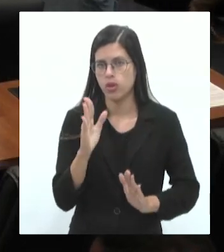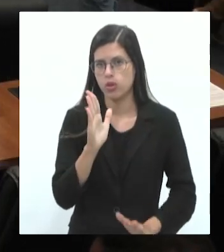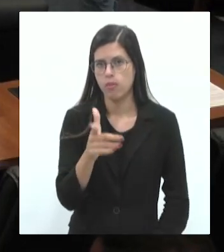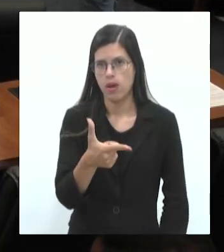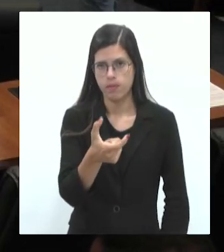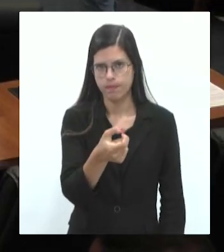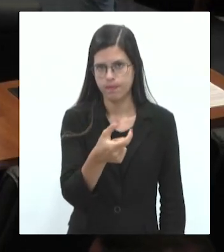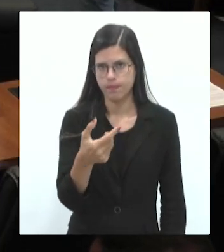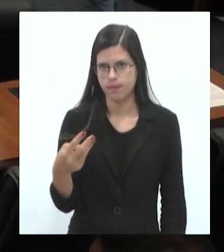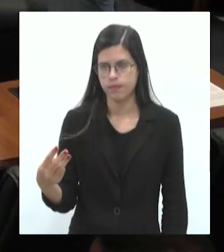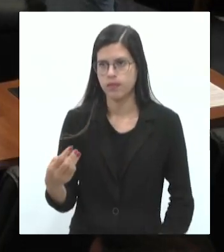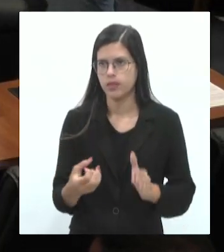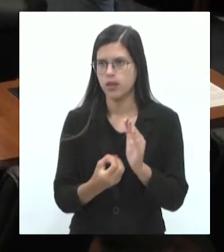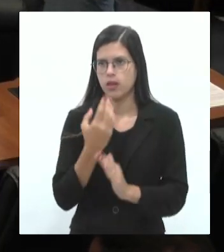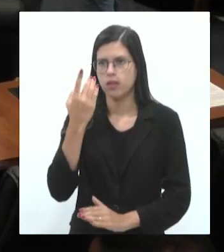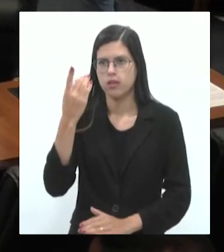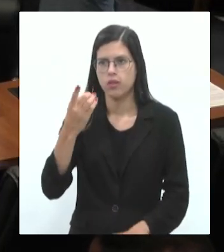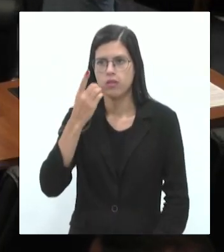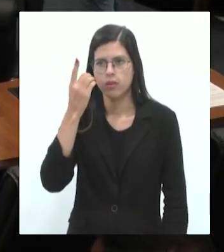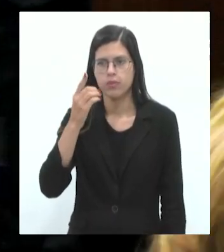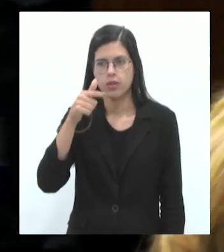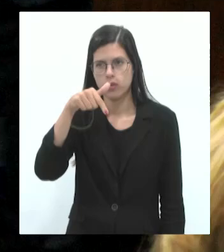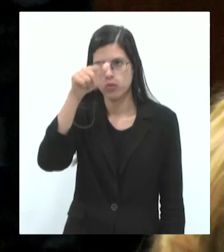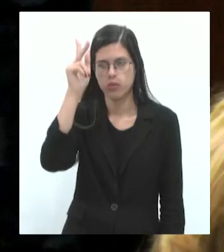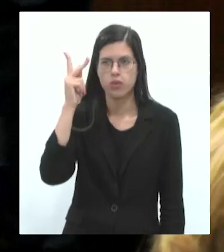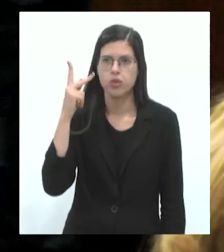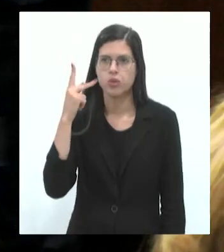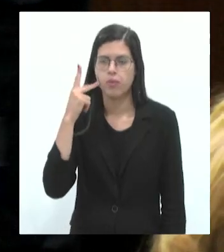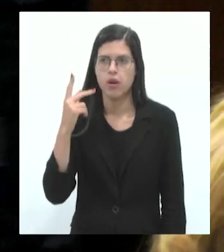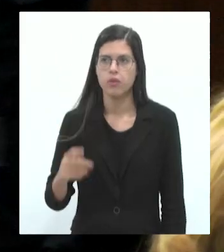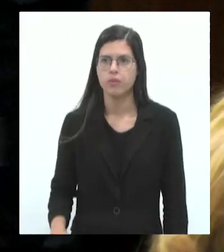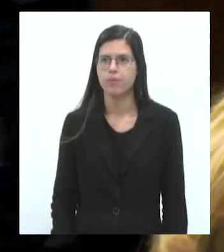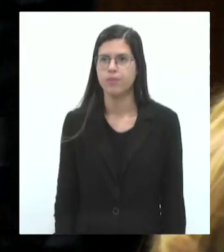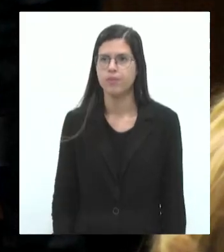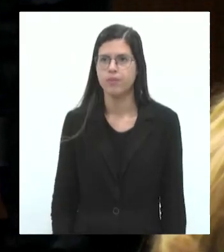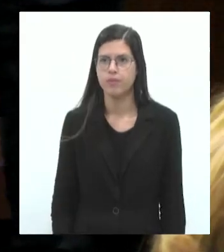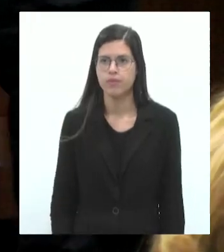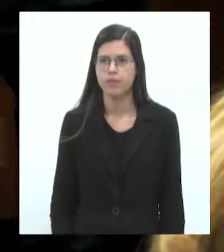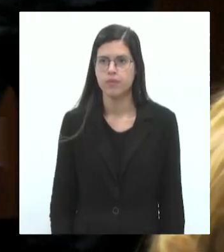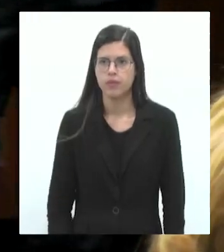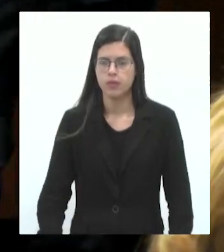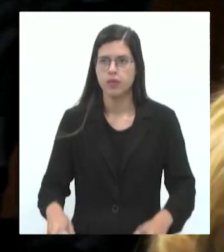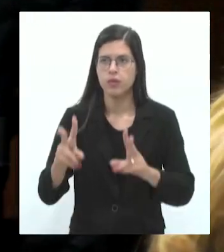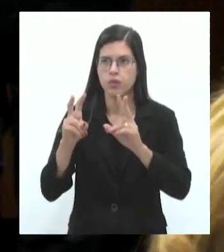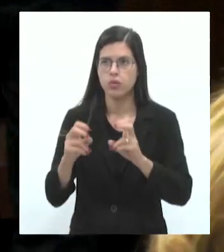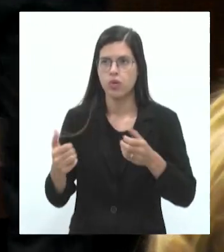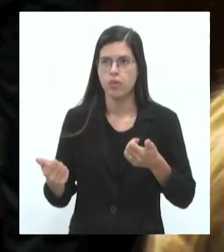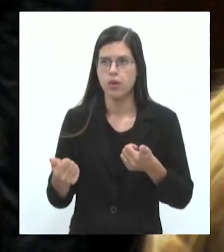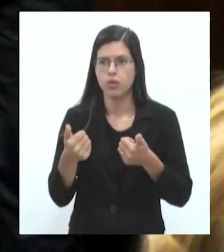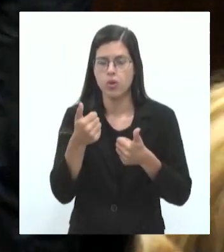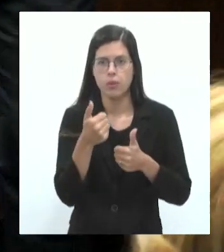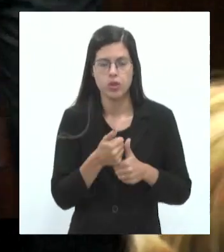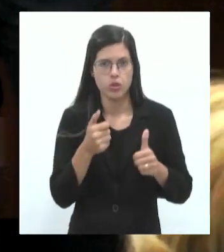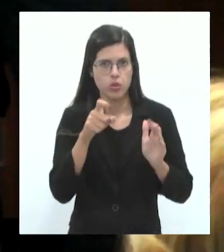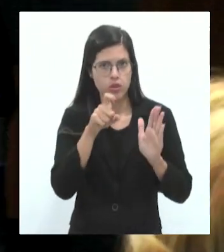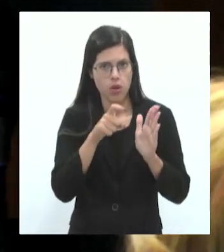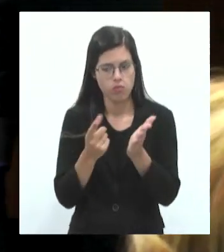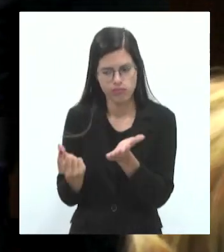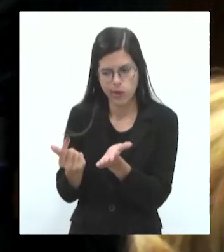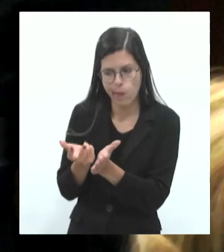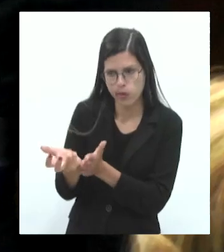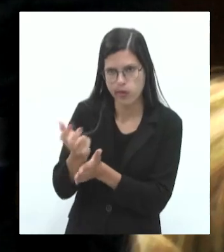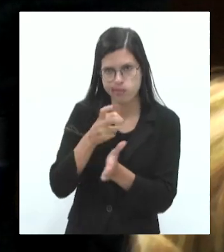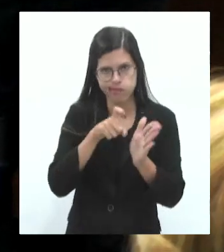2153/2023, de autoria do deputado Luiz Paulo, e que é a questão da substituição tributária, que